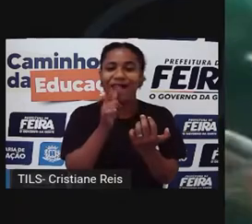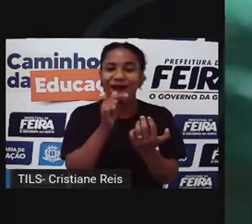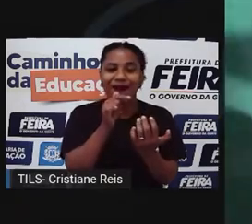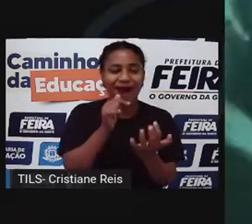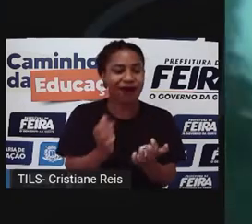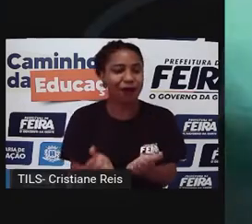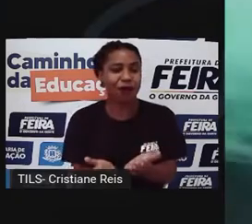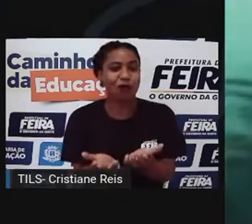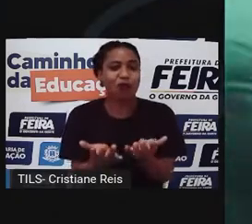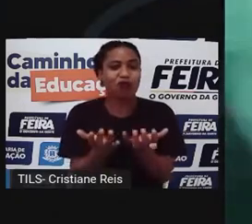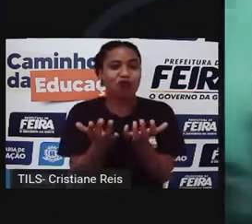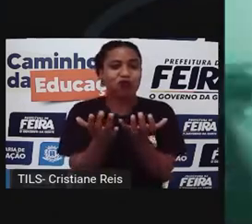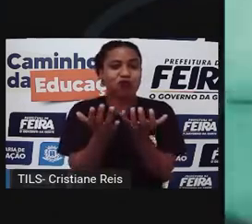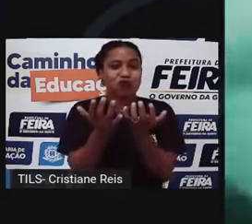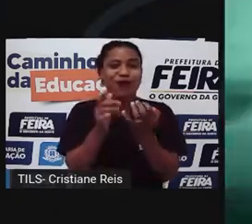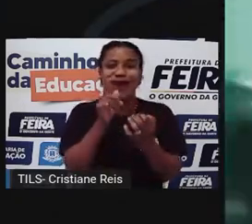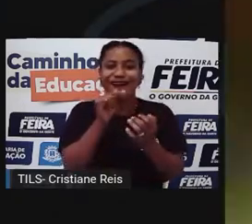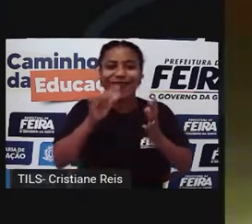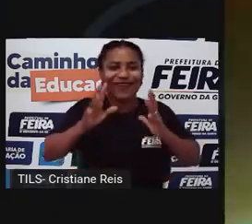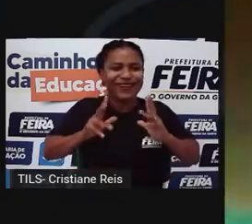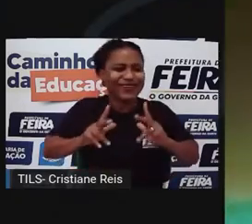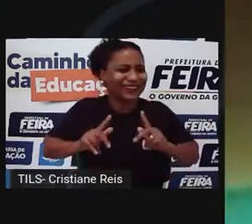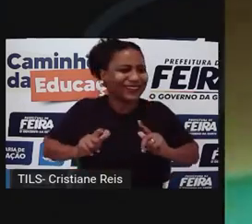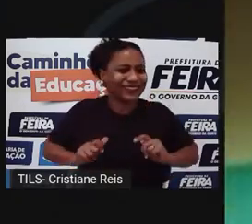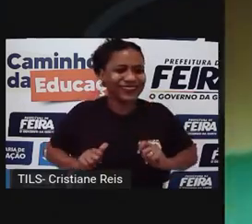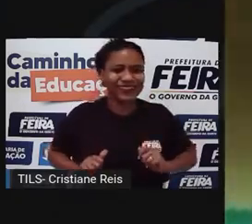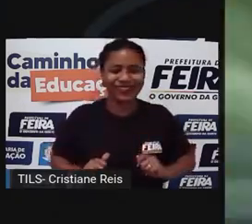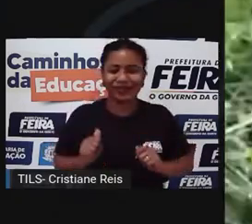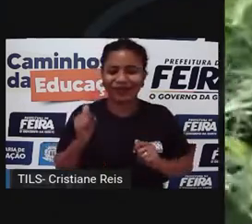pura, limpa, transparente e quentinha.